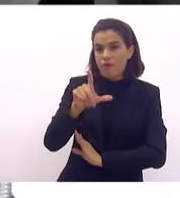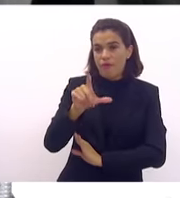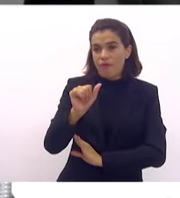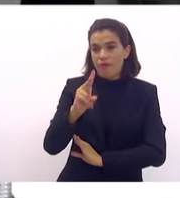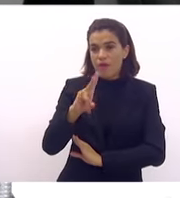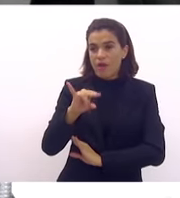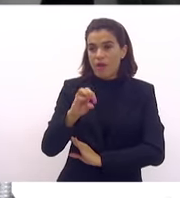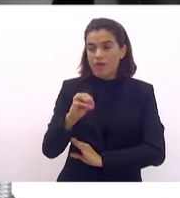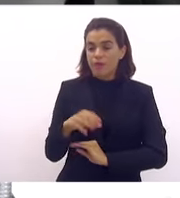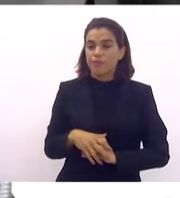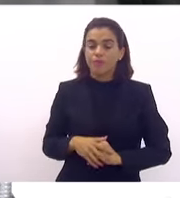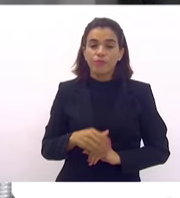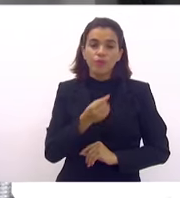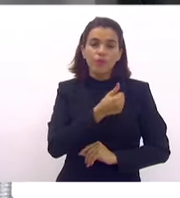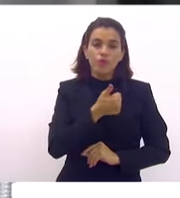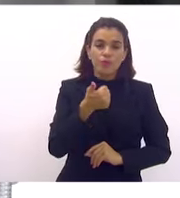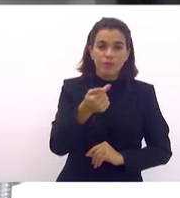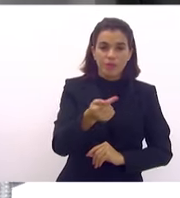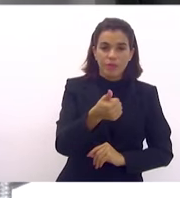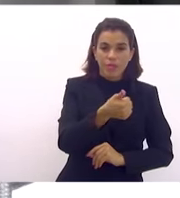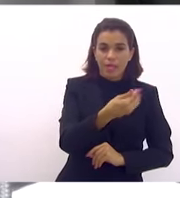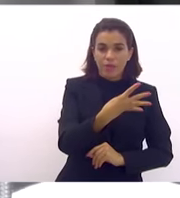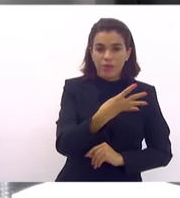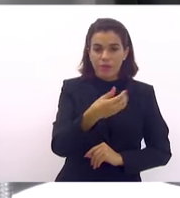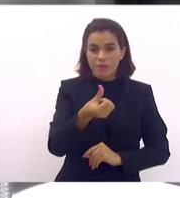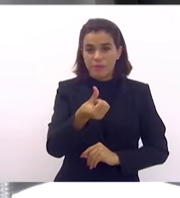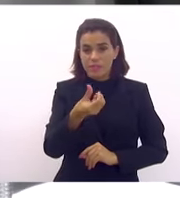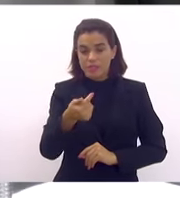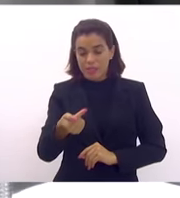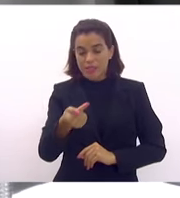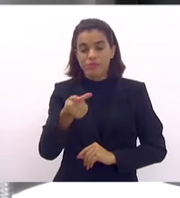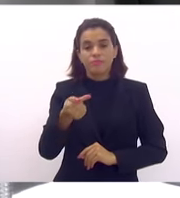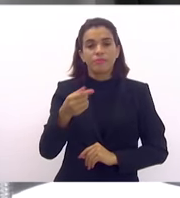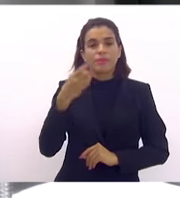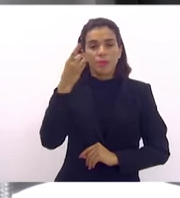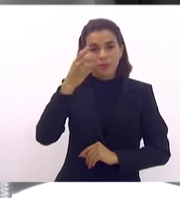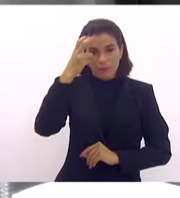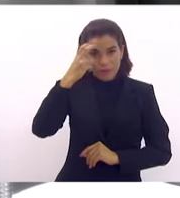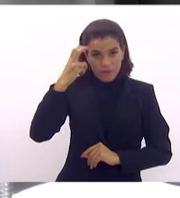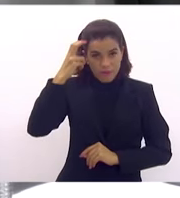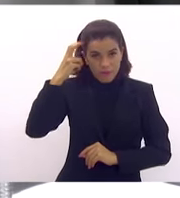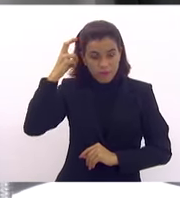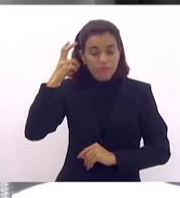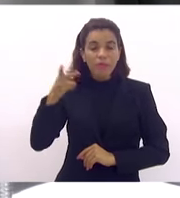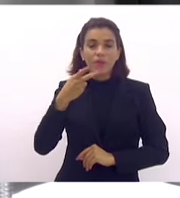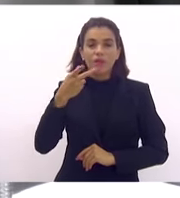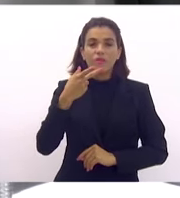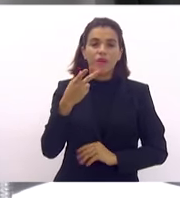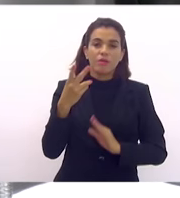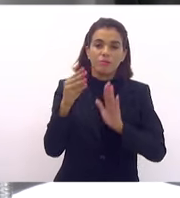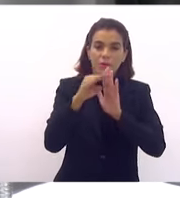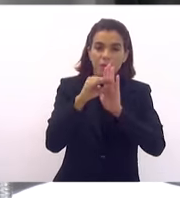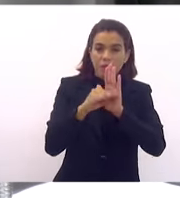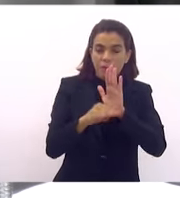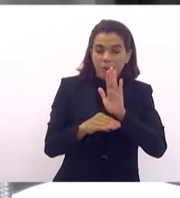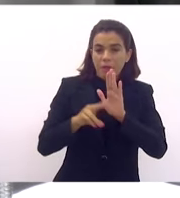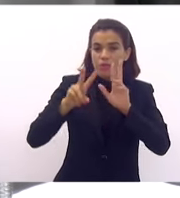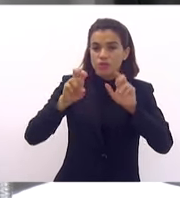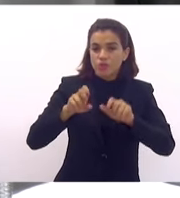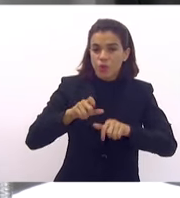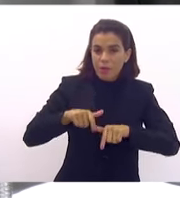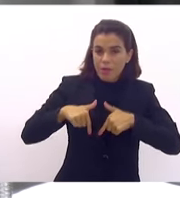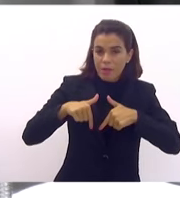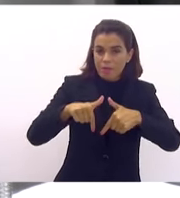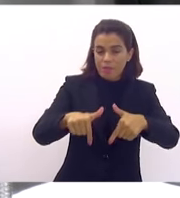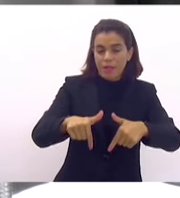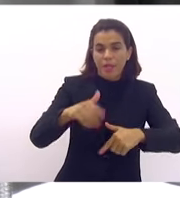17 da pauta, o PL 1467-23, de autoria da deputada Verônica Lima, que dispõe sobre a regulamentação da prática esportiva